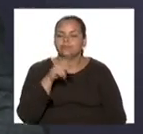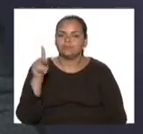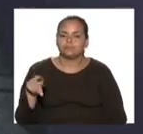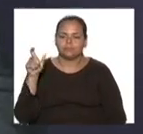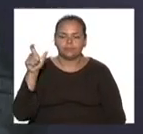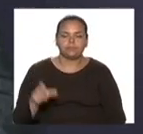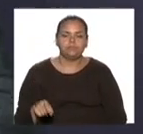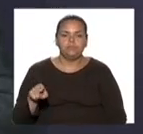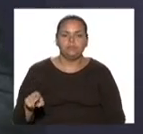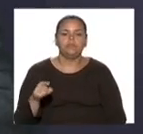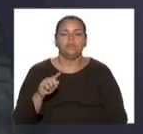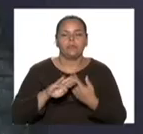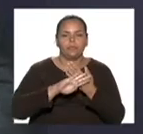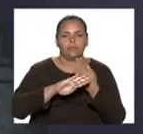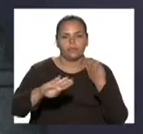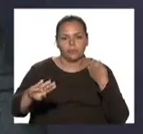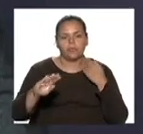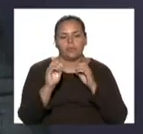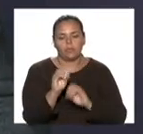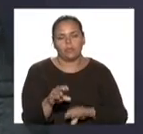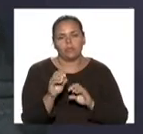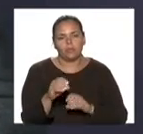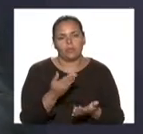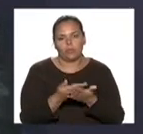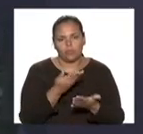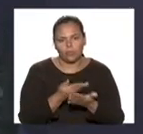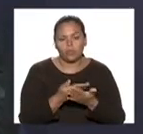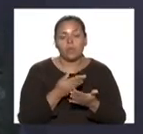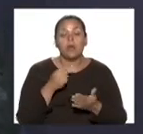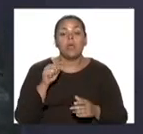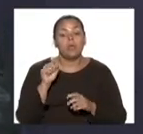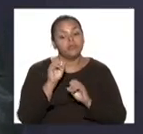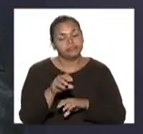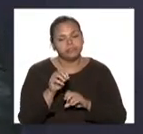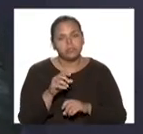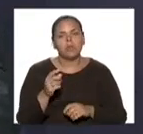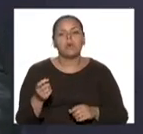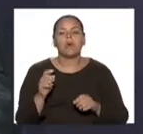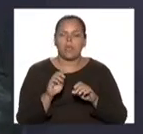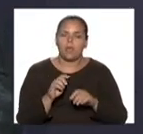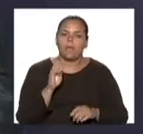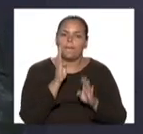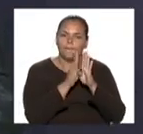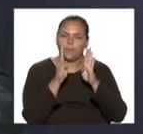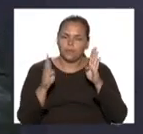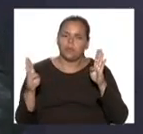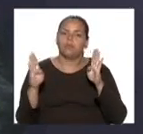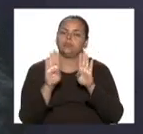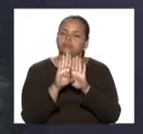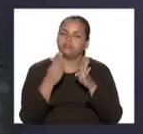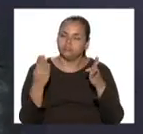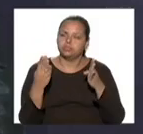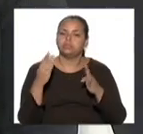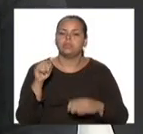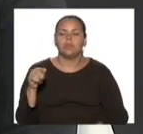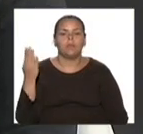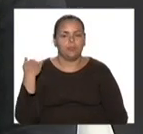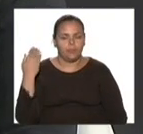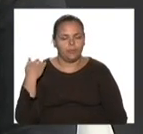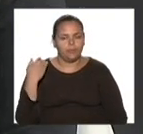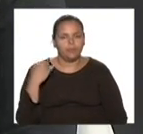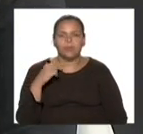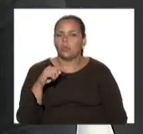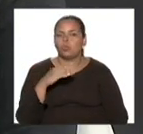os professores que estão afastados da sala de aula para poderem contribuir na abertura das bibliotecas. Que antes eram